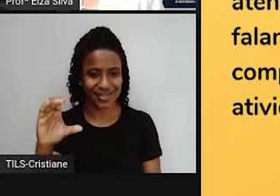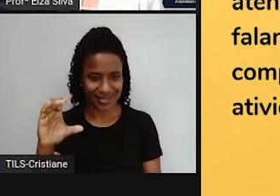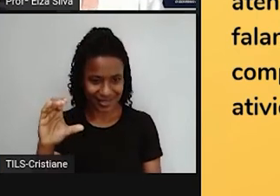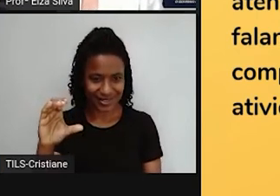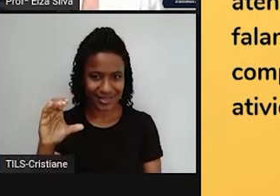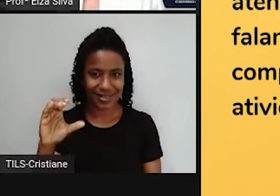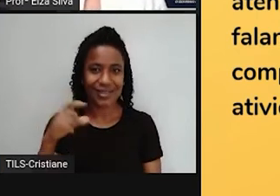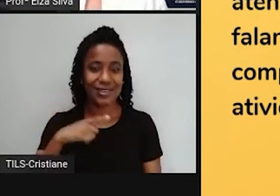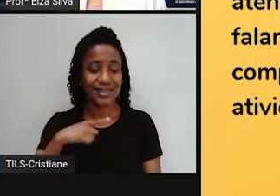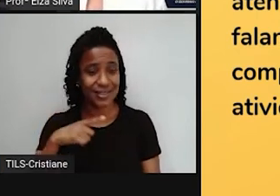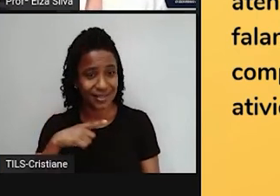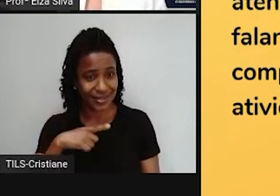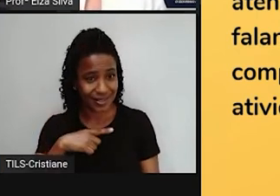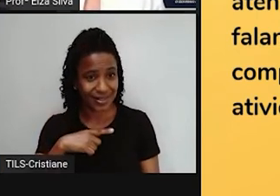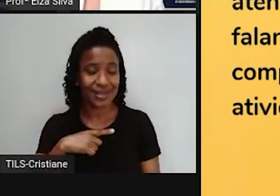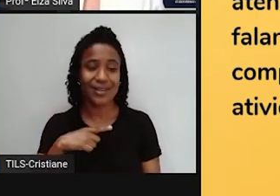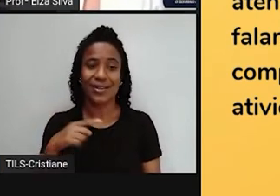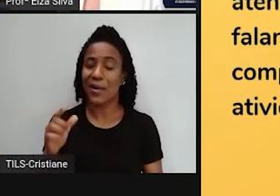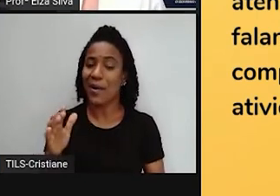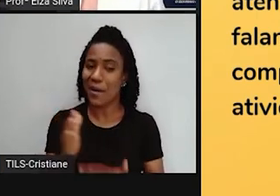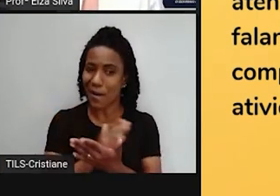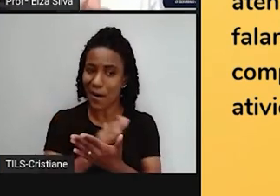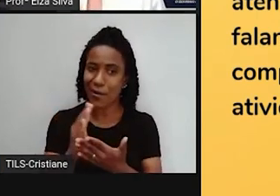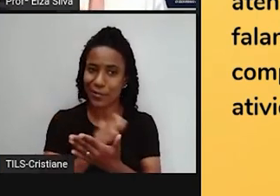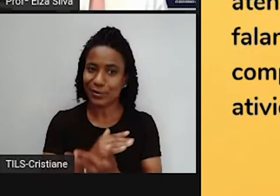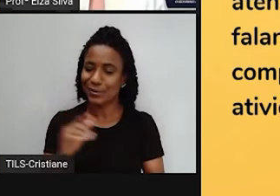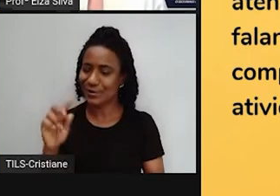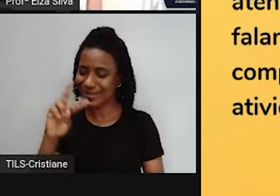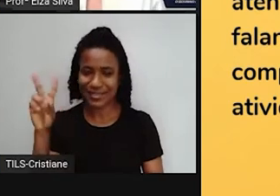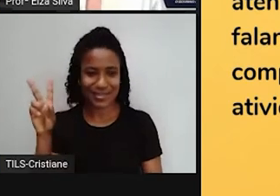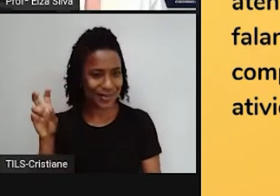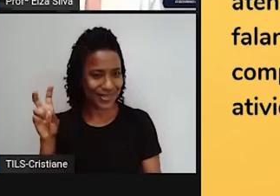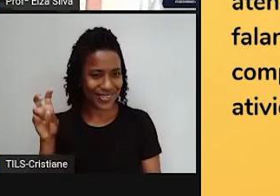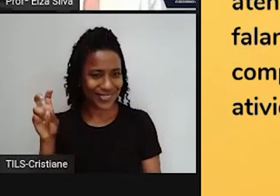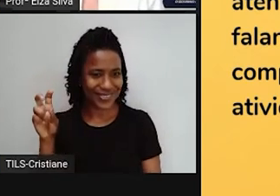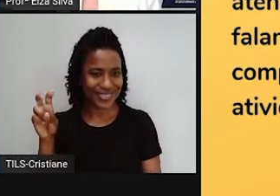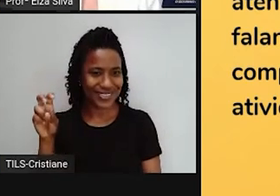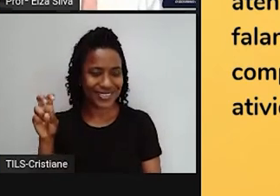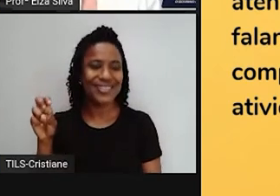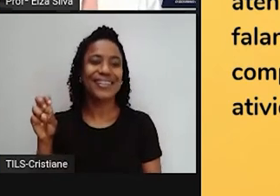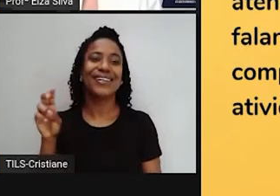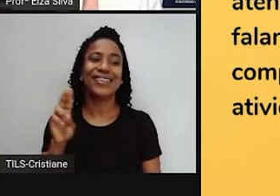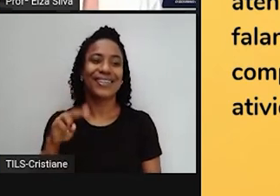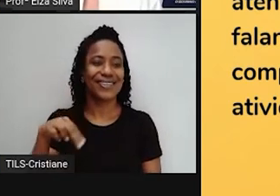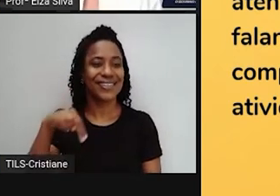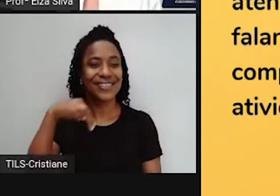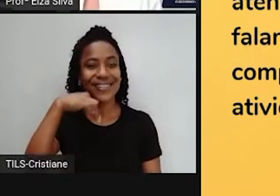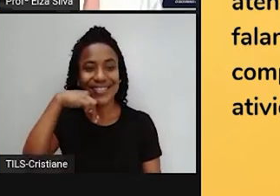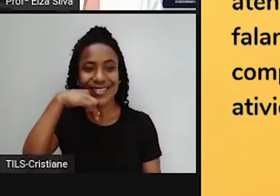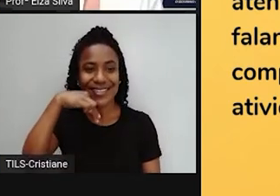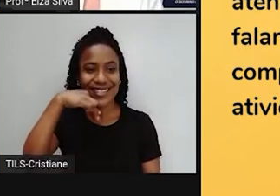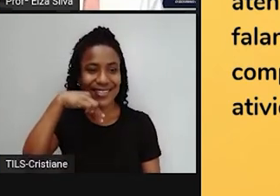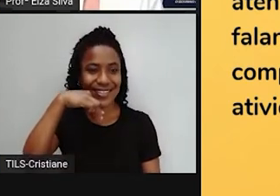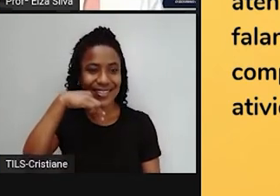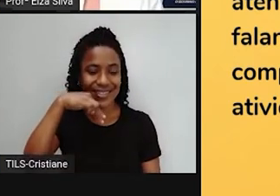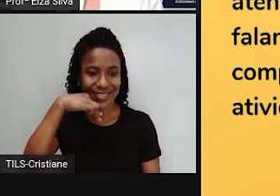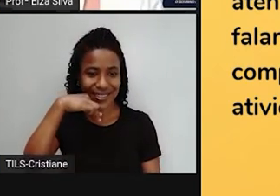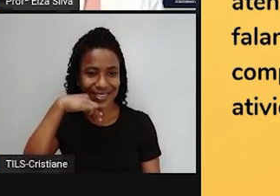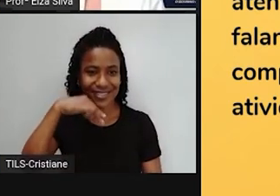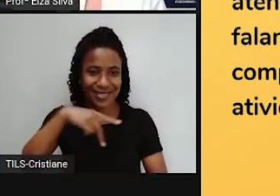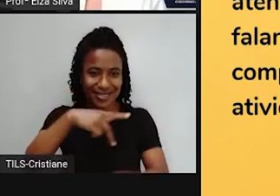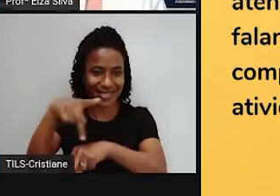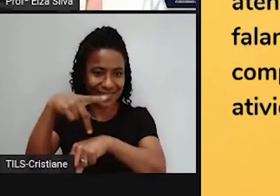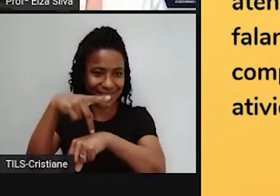alguns provérbios nigerianos em inglês. Olha, vamos ampliar os nossos conhecimentos sobre os provérbios. Se